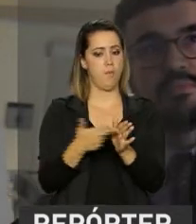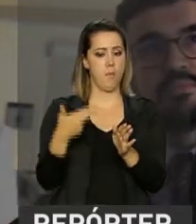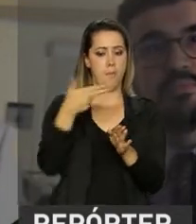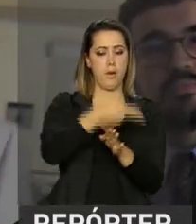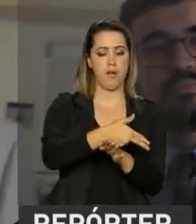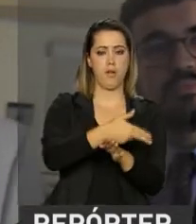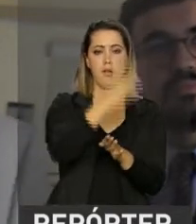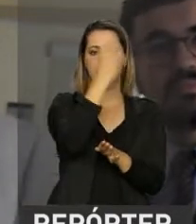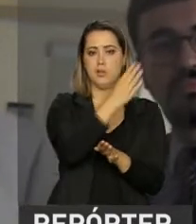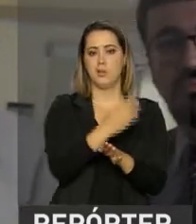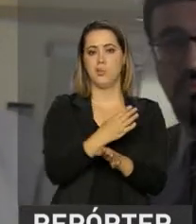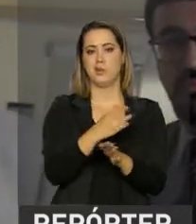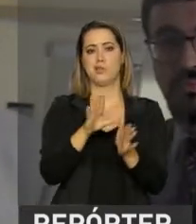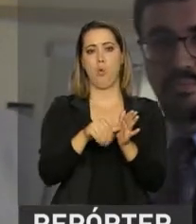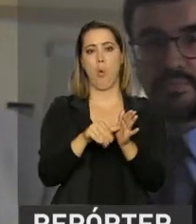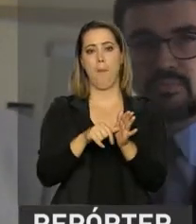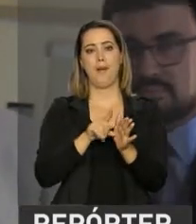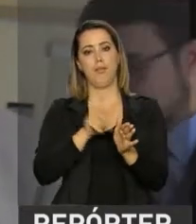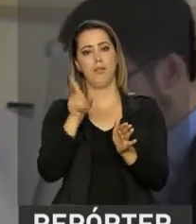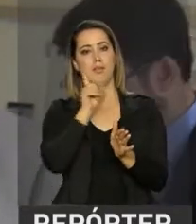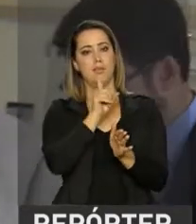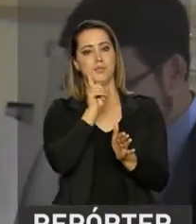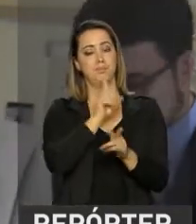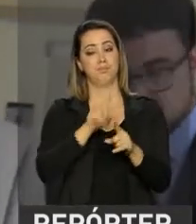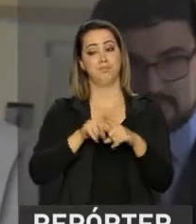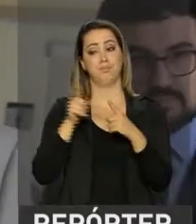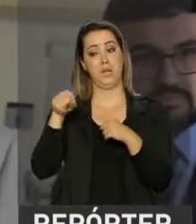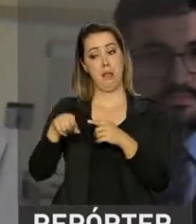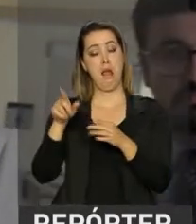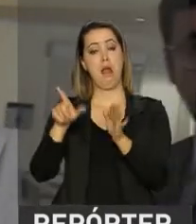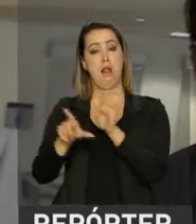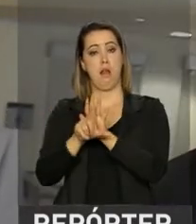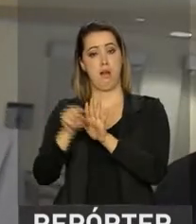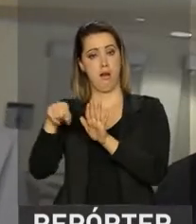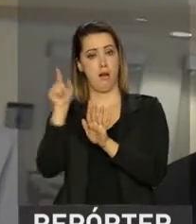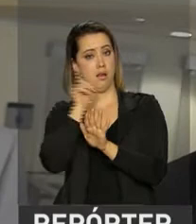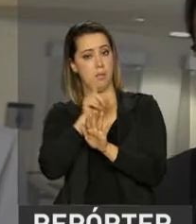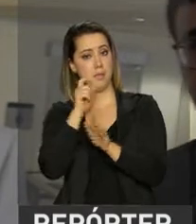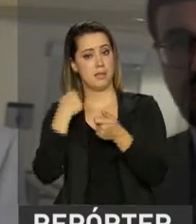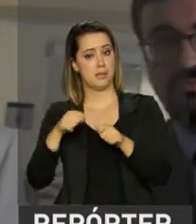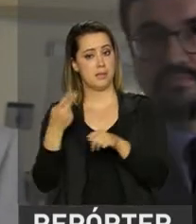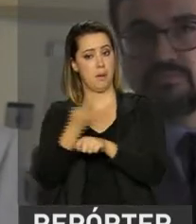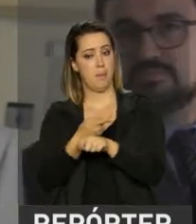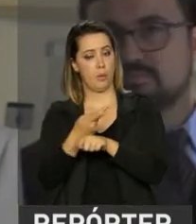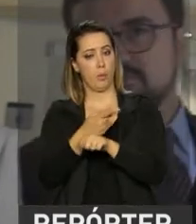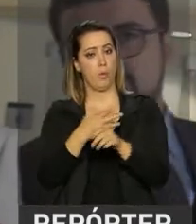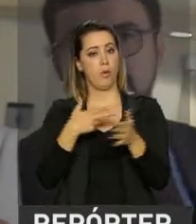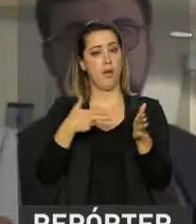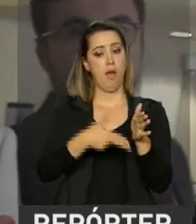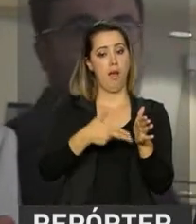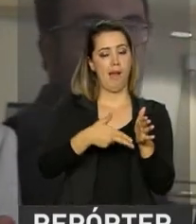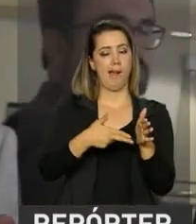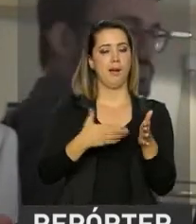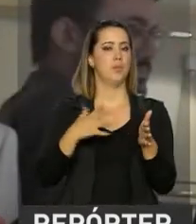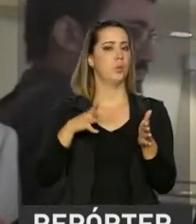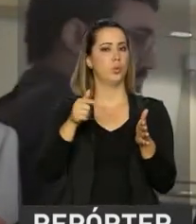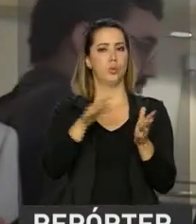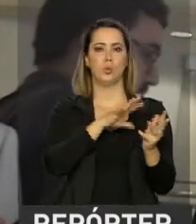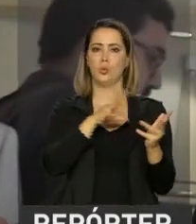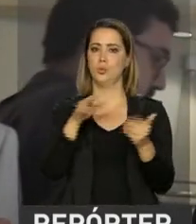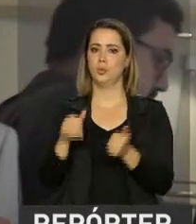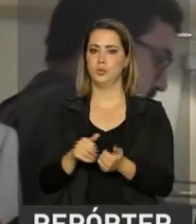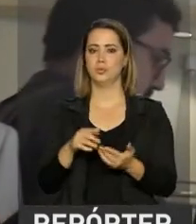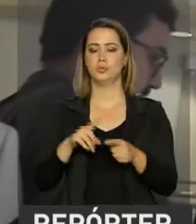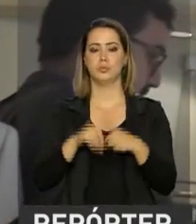eles têm a obrigação de acompanhar esse roubo tentar encontrar a sala onde chegará no mundo daí esse uso de tecnologia mas faz parte